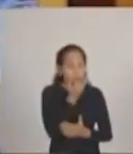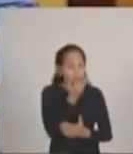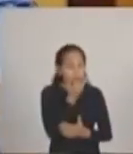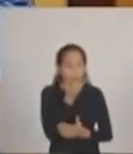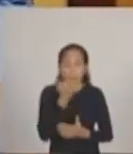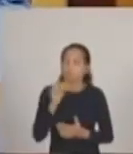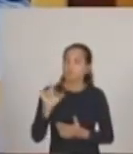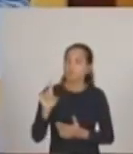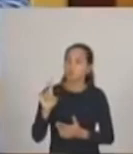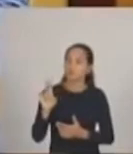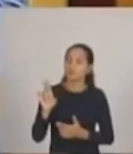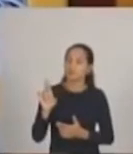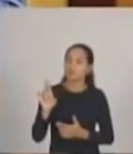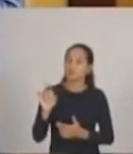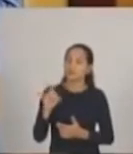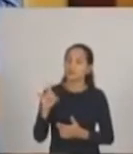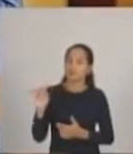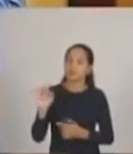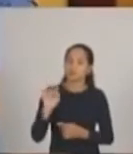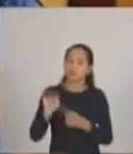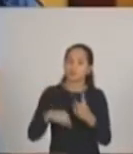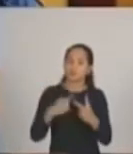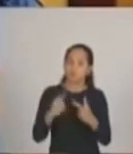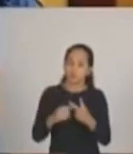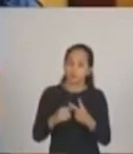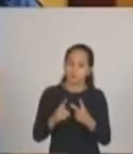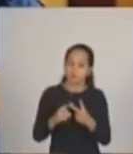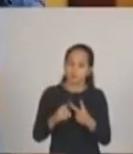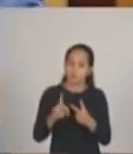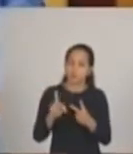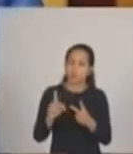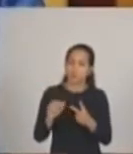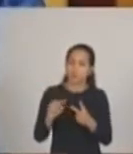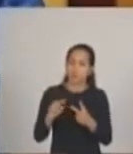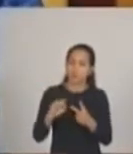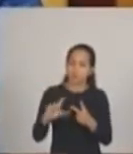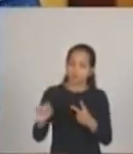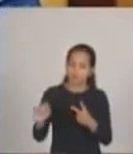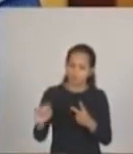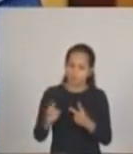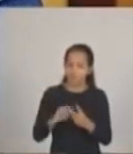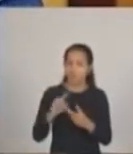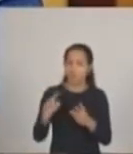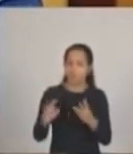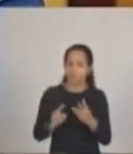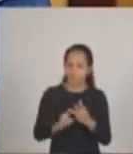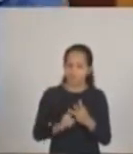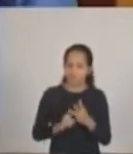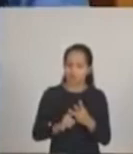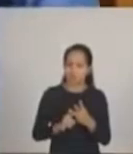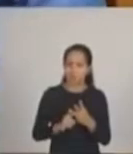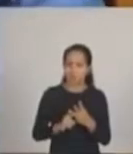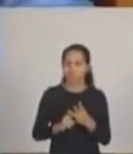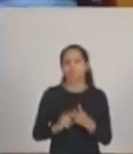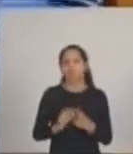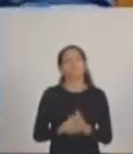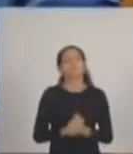Durão e logo depois deputado Danilo também? Ok. Deputado Luiz Durão. Queria saber,